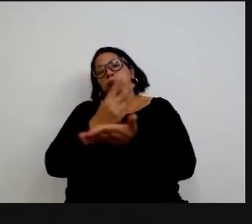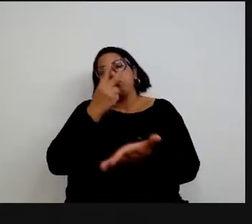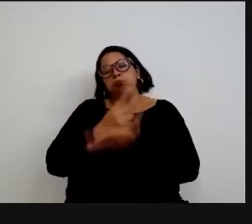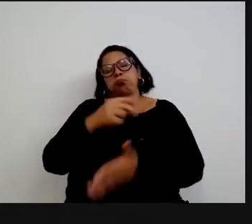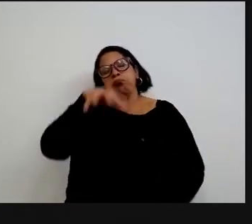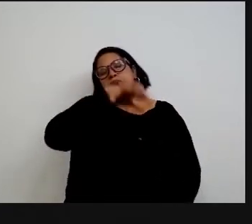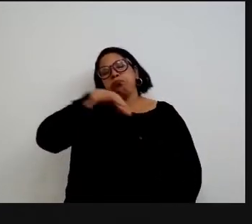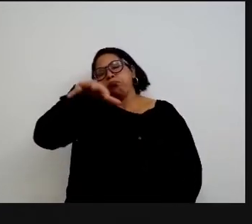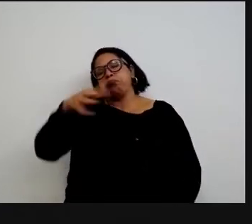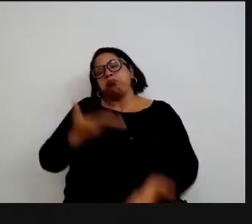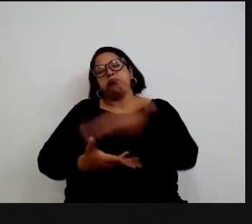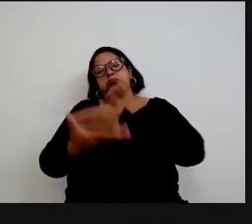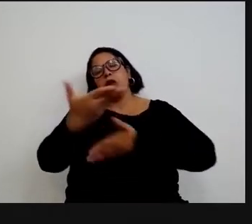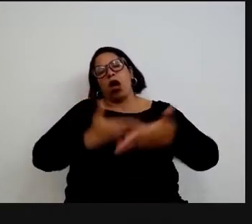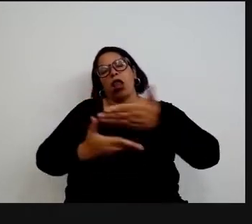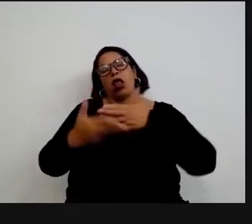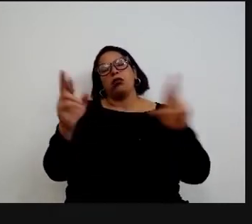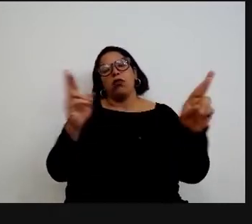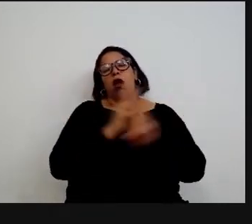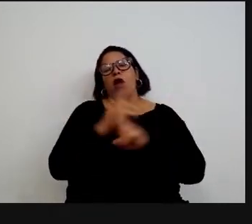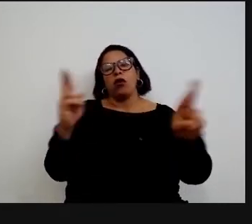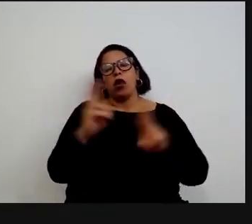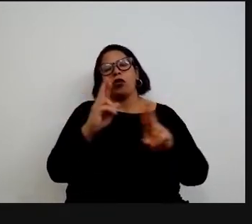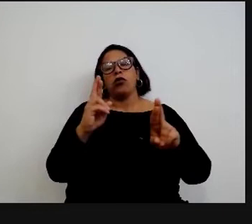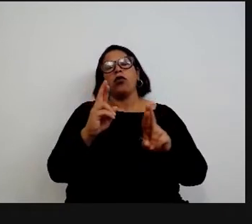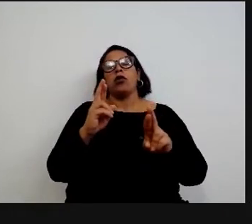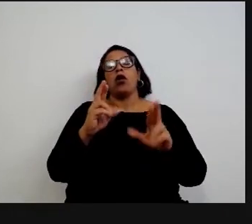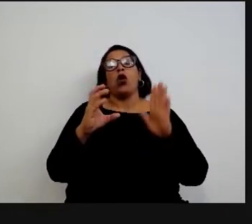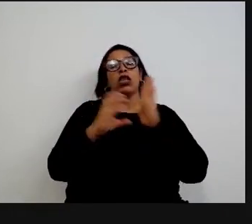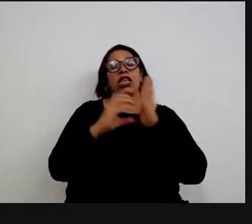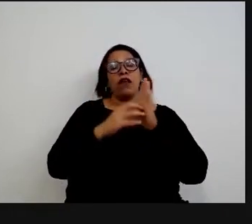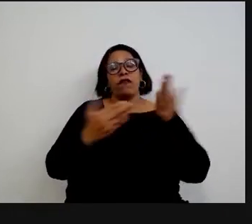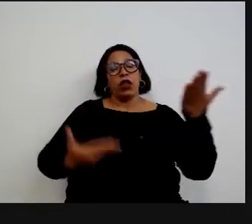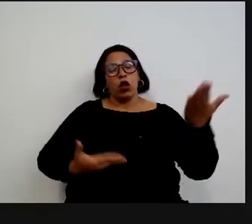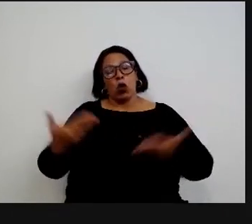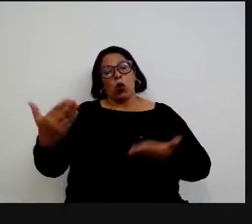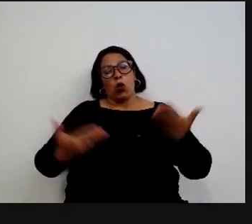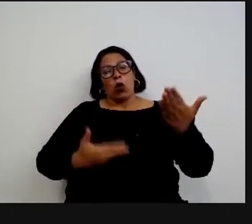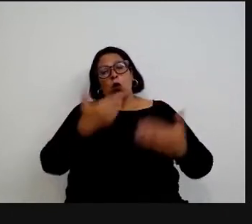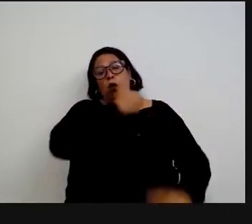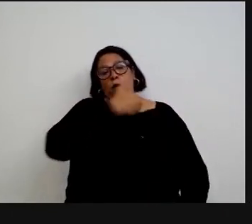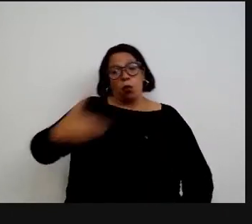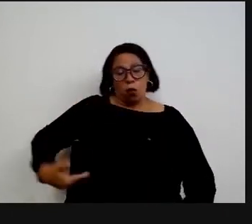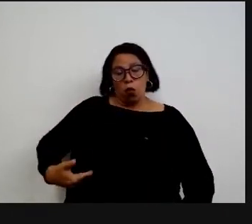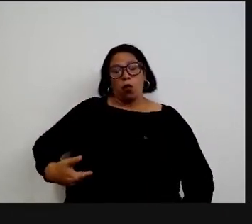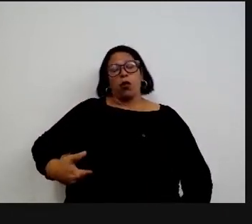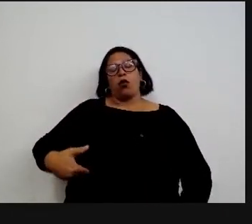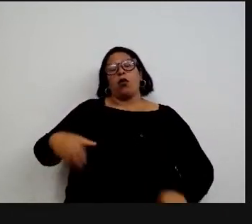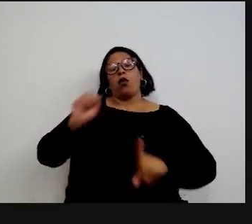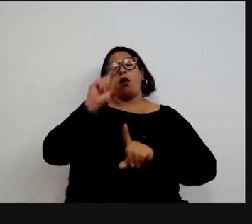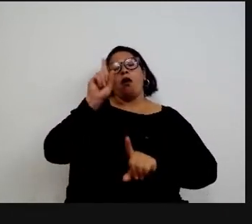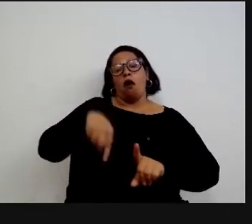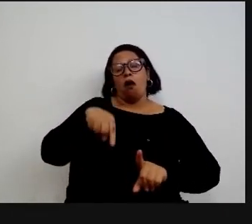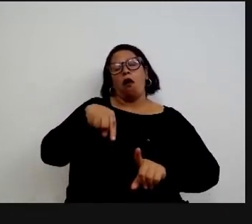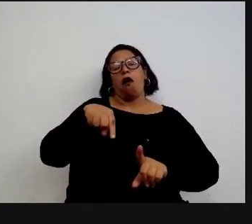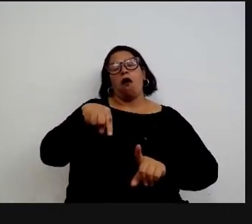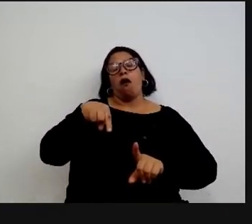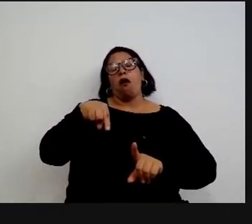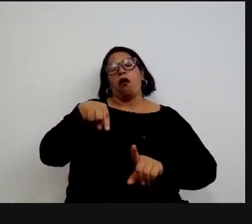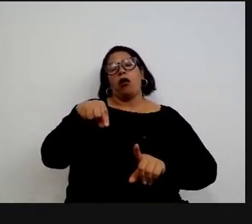espaço de diálogo com a sociedade inteira, no caso, os servidores públicos, no nosso caso, extrapola, vai para a sociedade